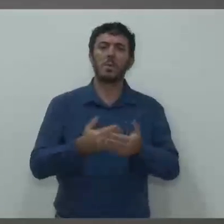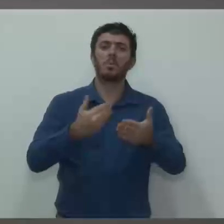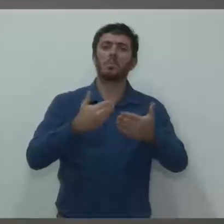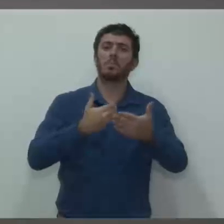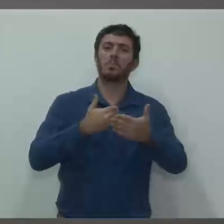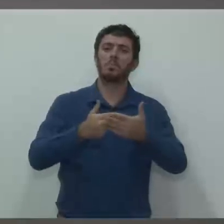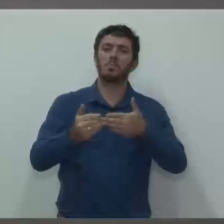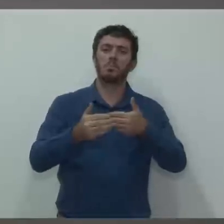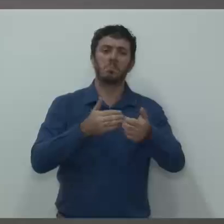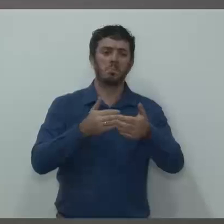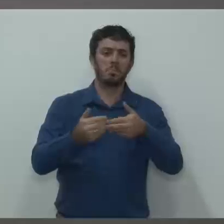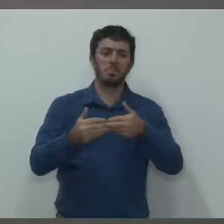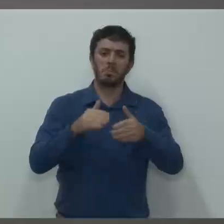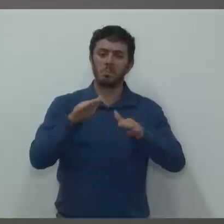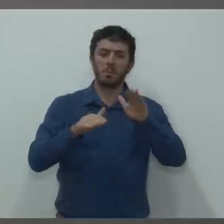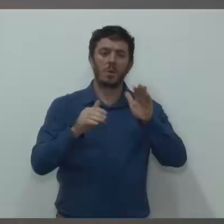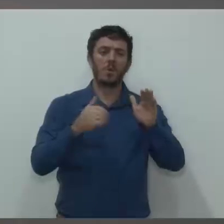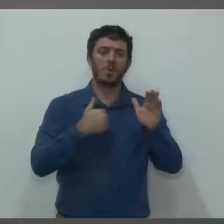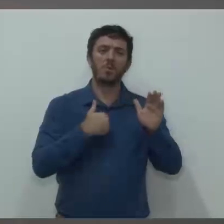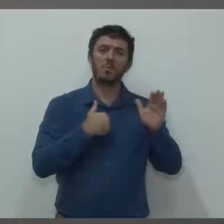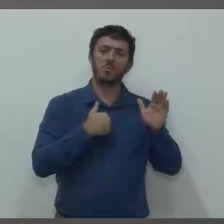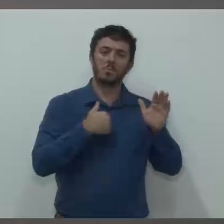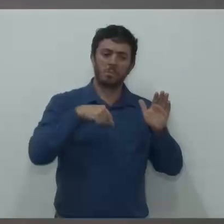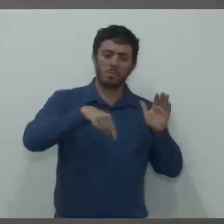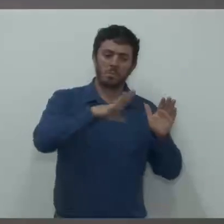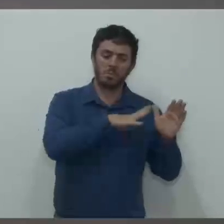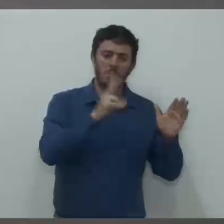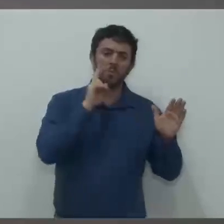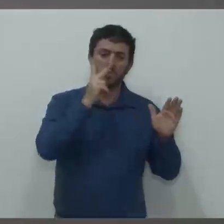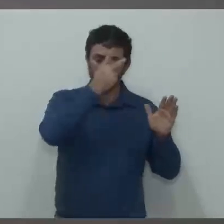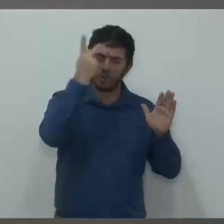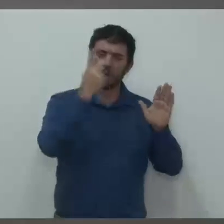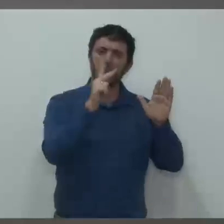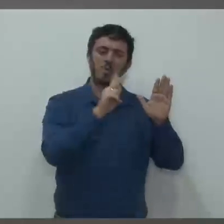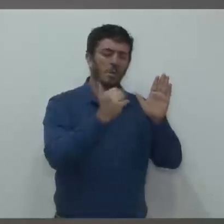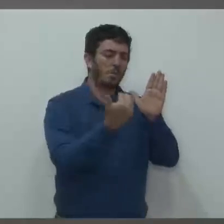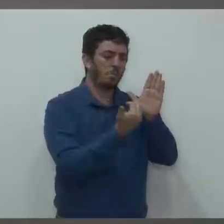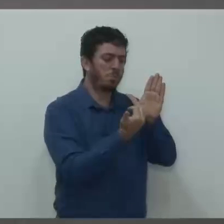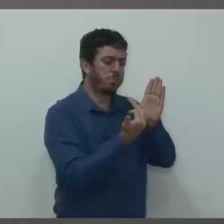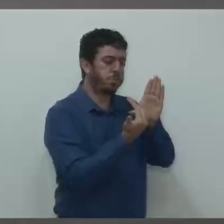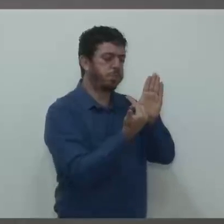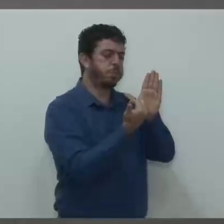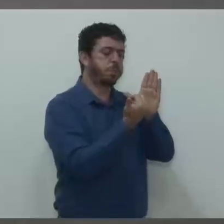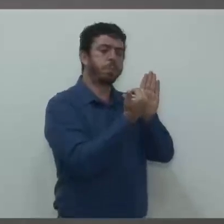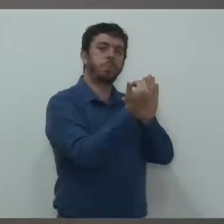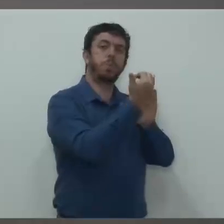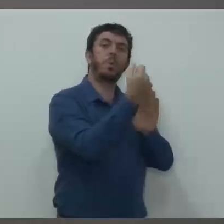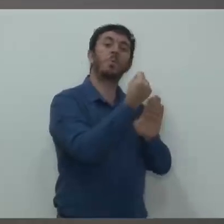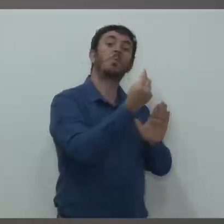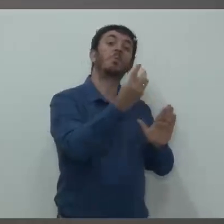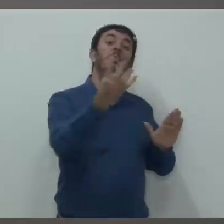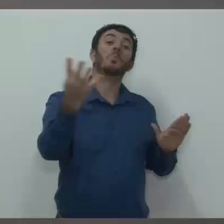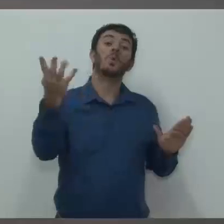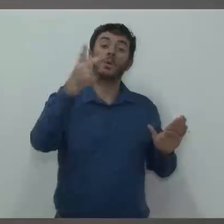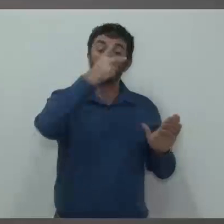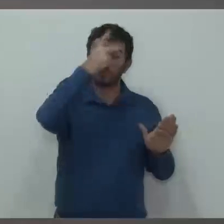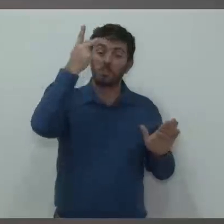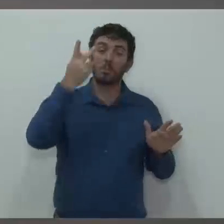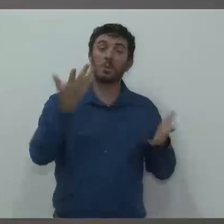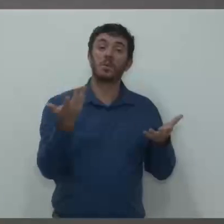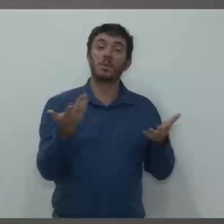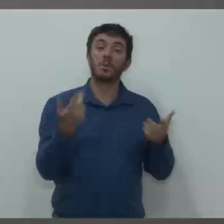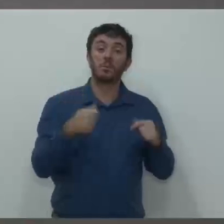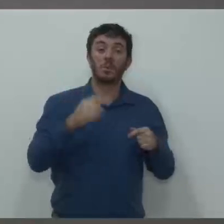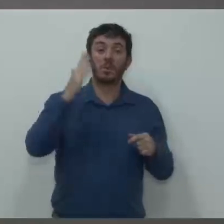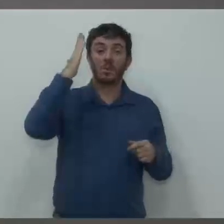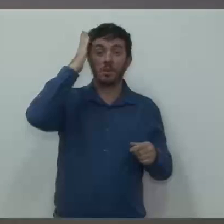gente pode crescer, não é? Que é uma informação técnica e um número fechado, o número ele é importante para isso, não é? Ele é fechado, eu preciso